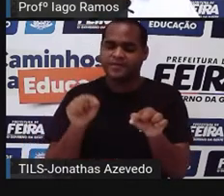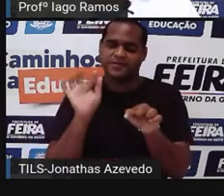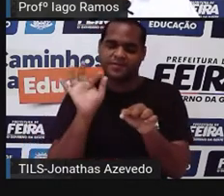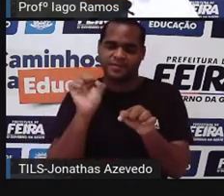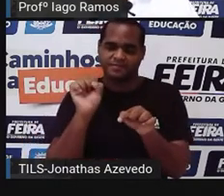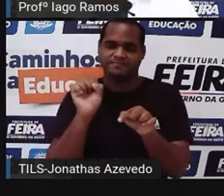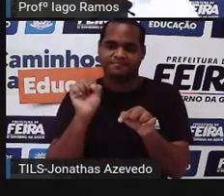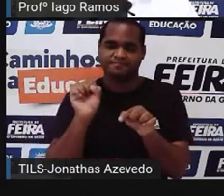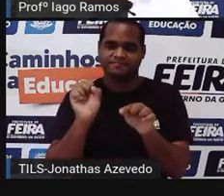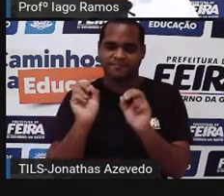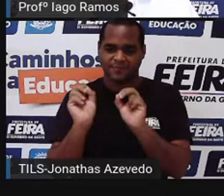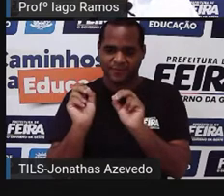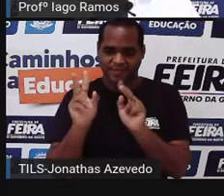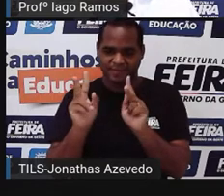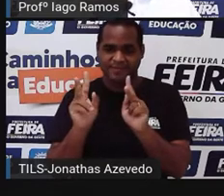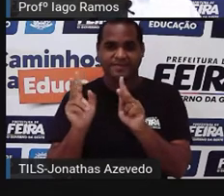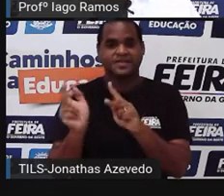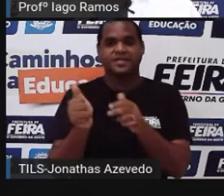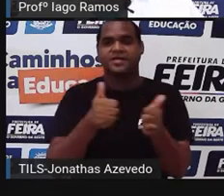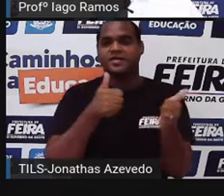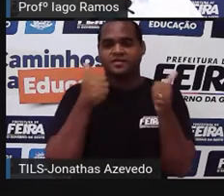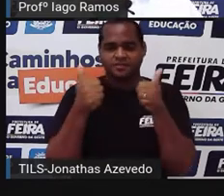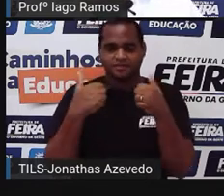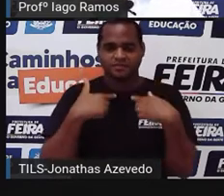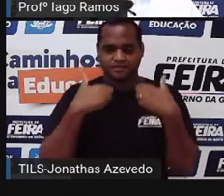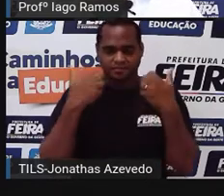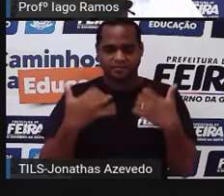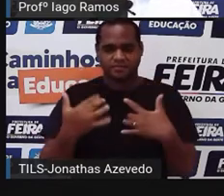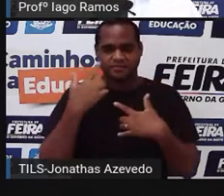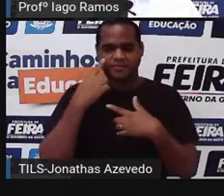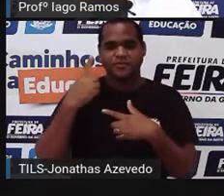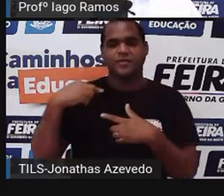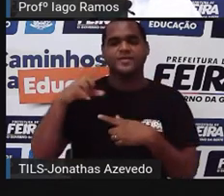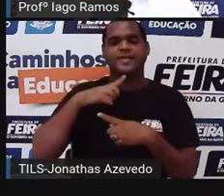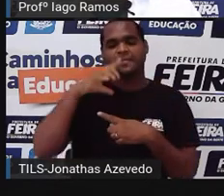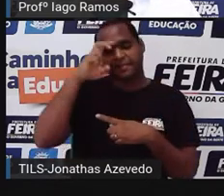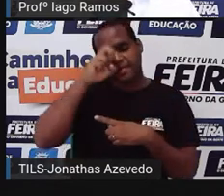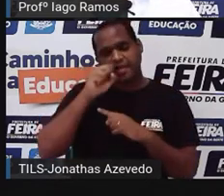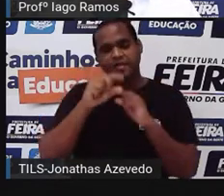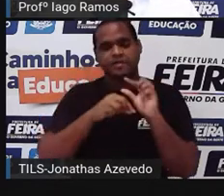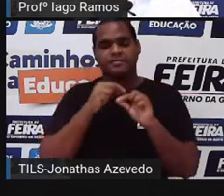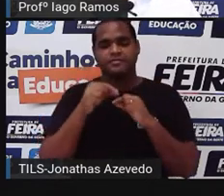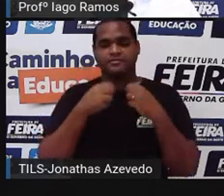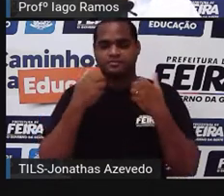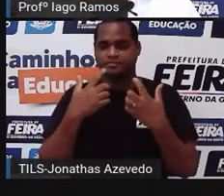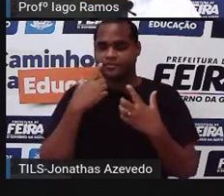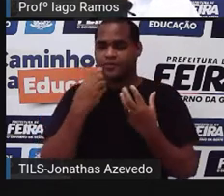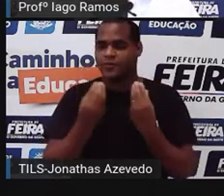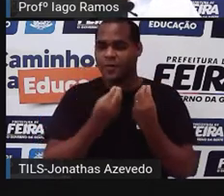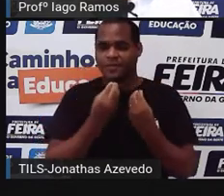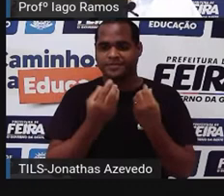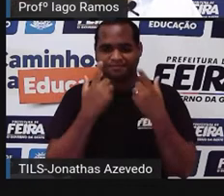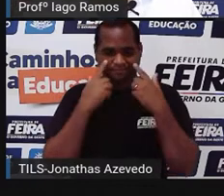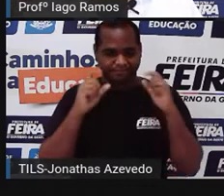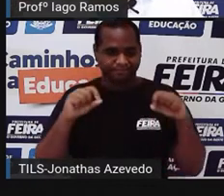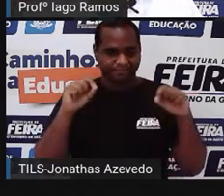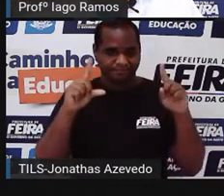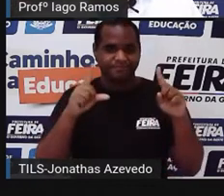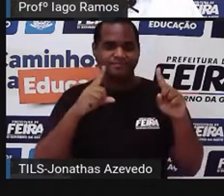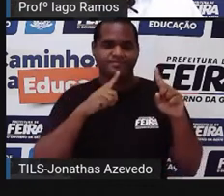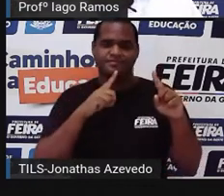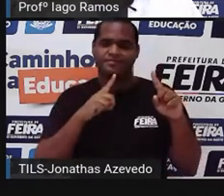da nossa cidade tá bom bom que que nós temos para aprender nessa aula como tá ali na tela né